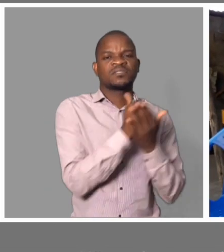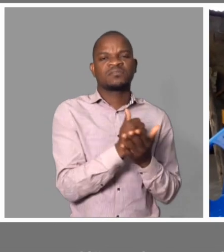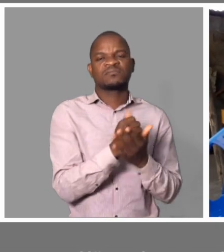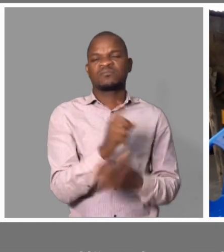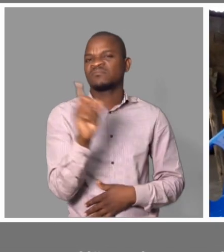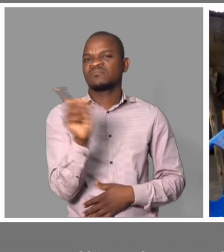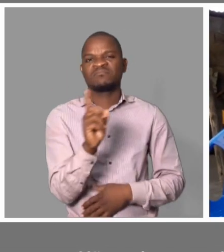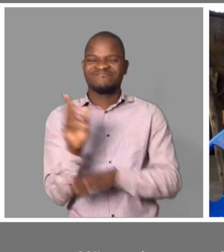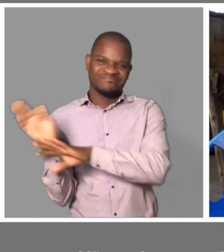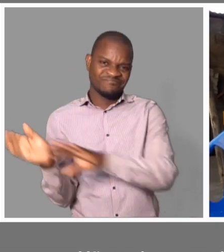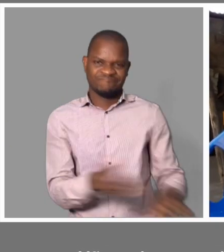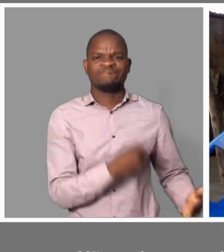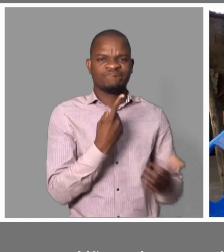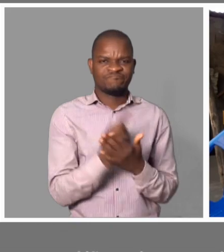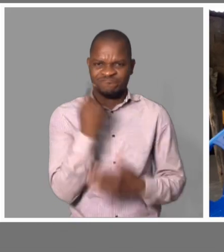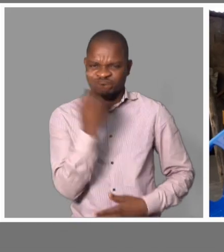ajuda. Nós temos que lutar.